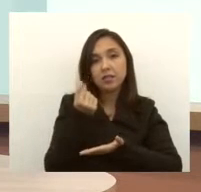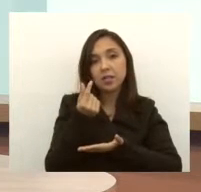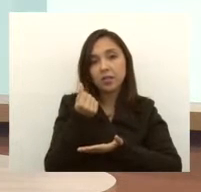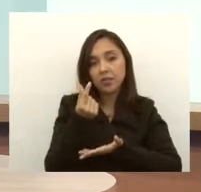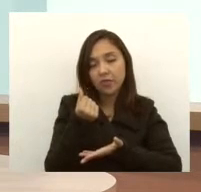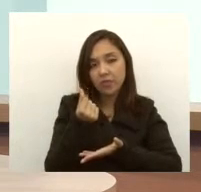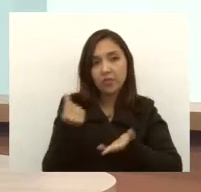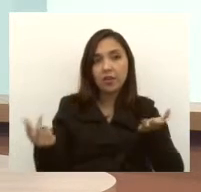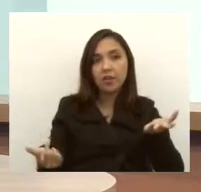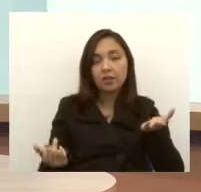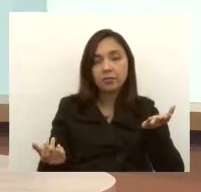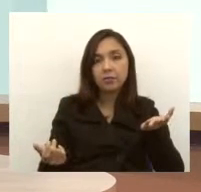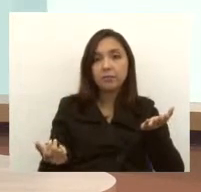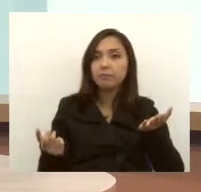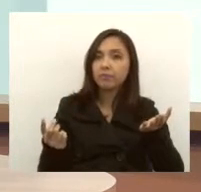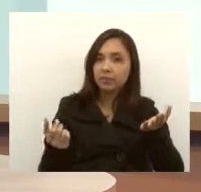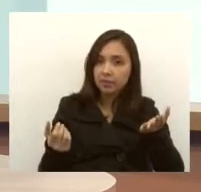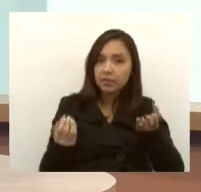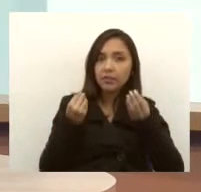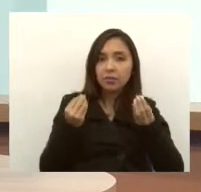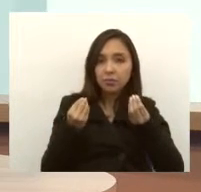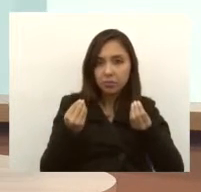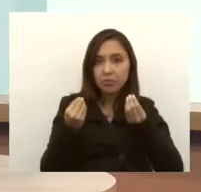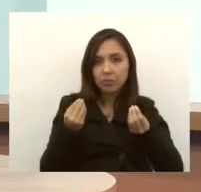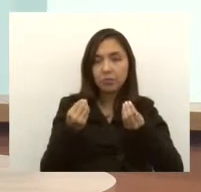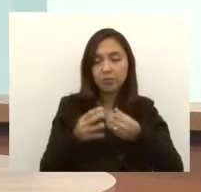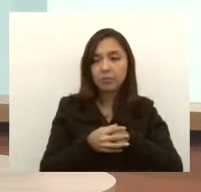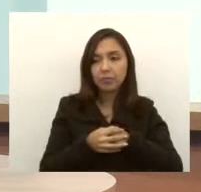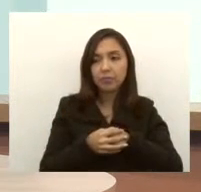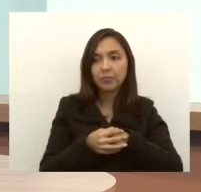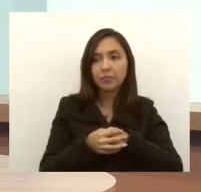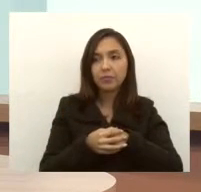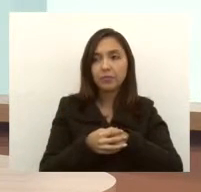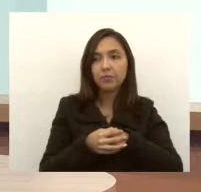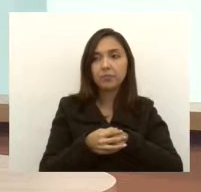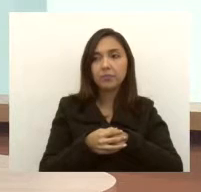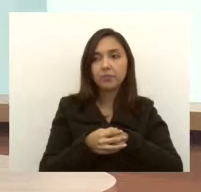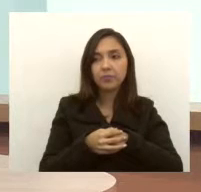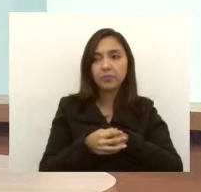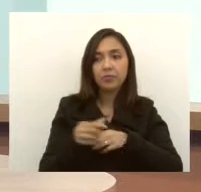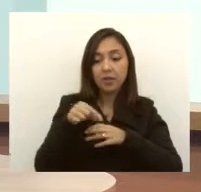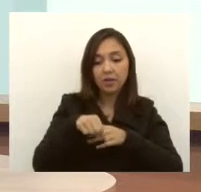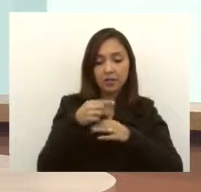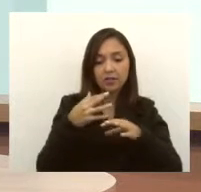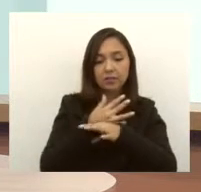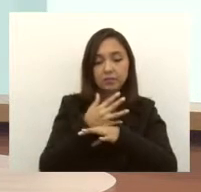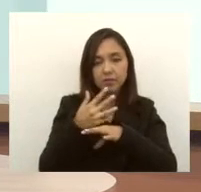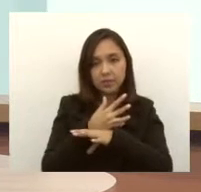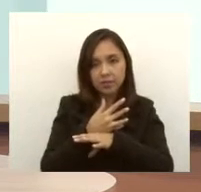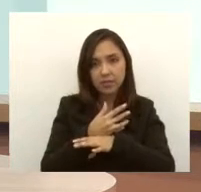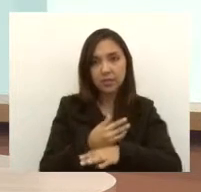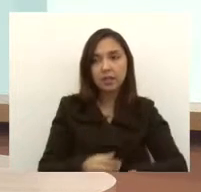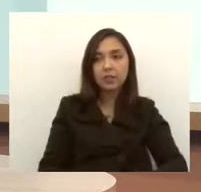estadual. É um absurdo. Senhores, a nossa cidade,